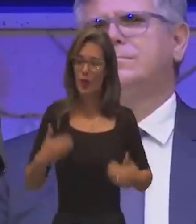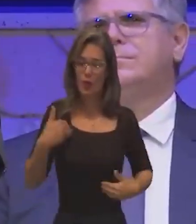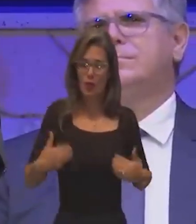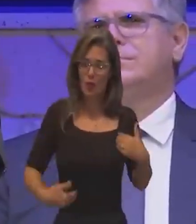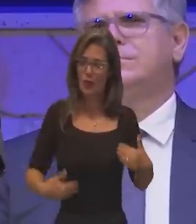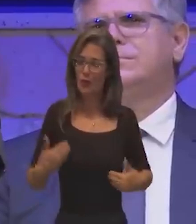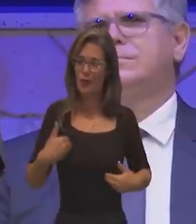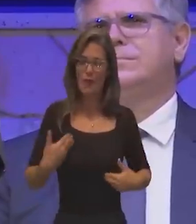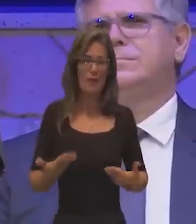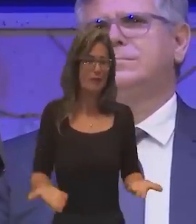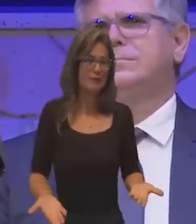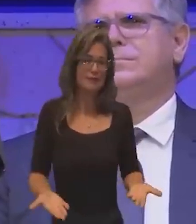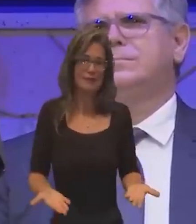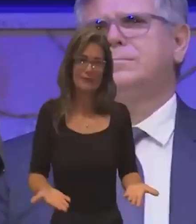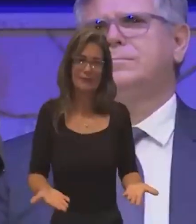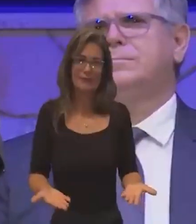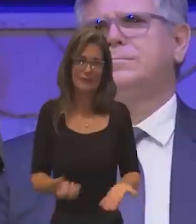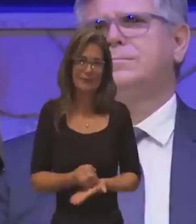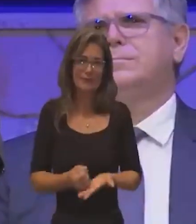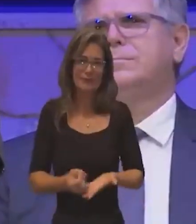adianta.